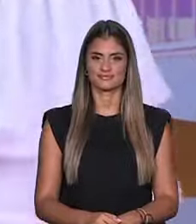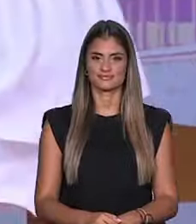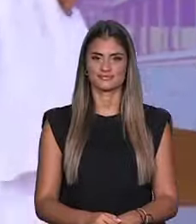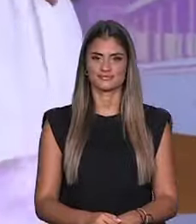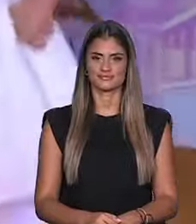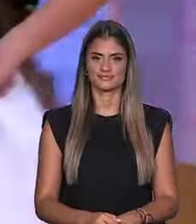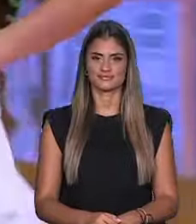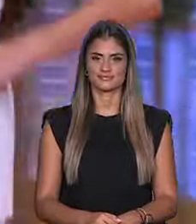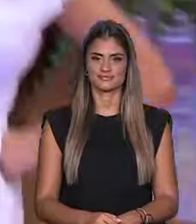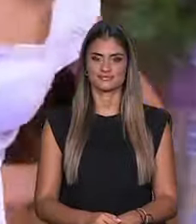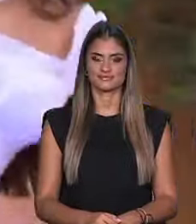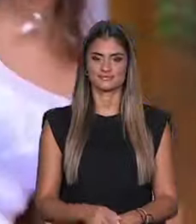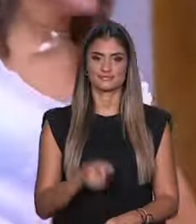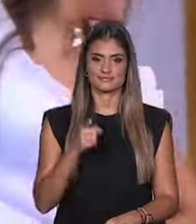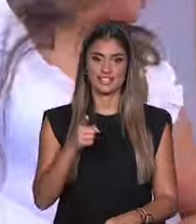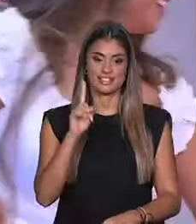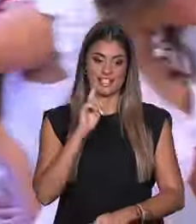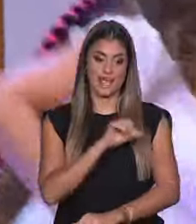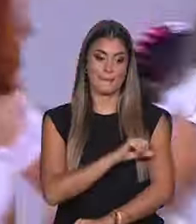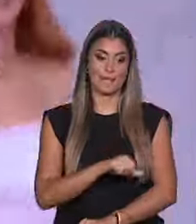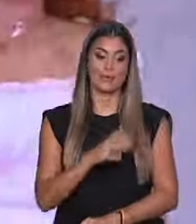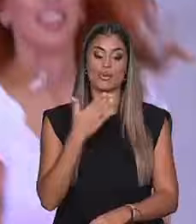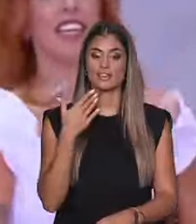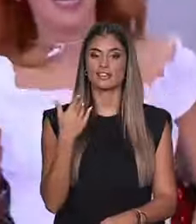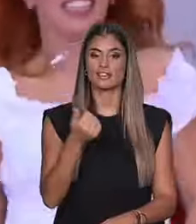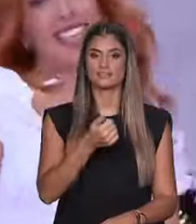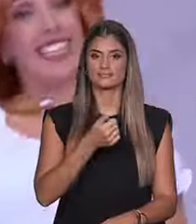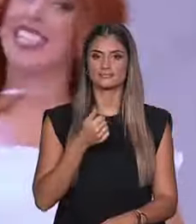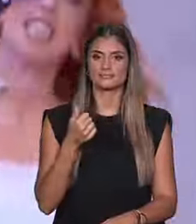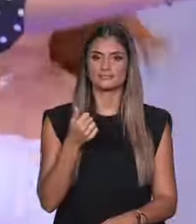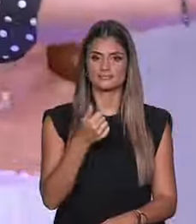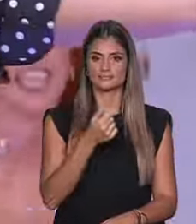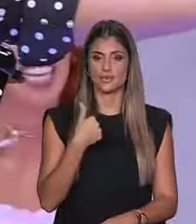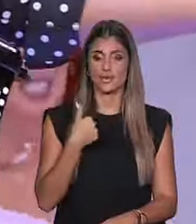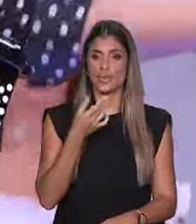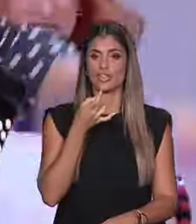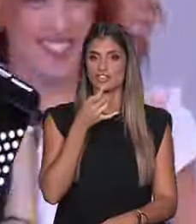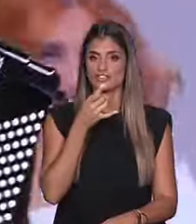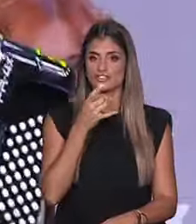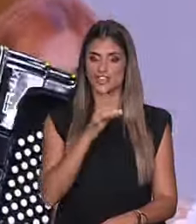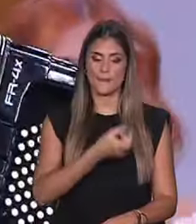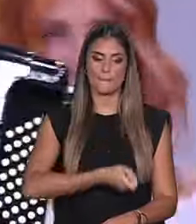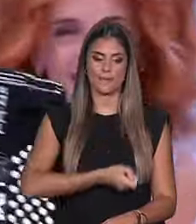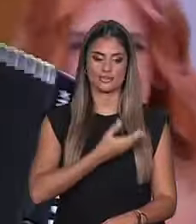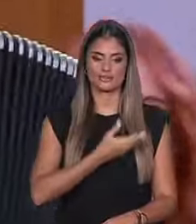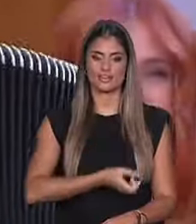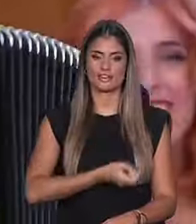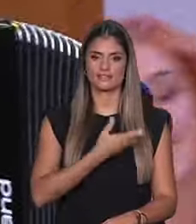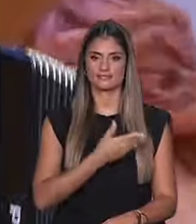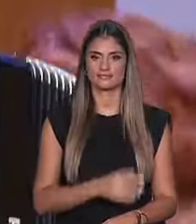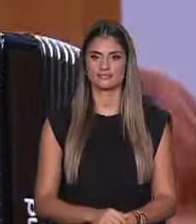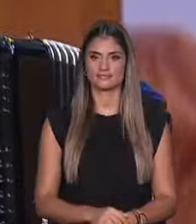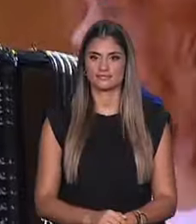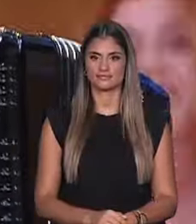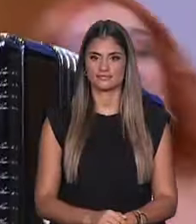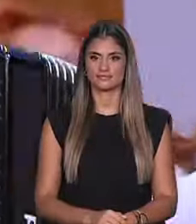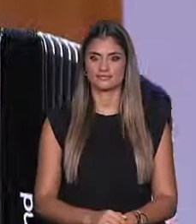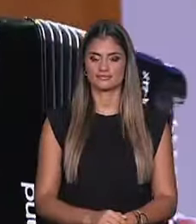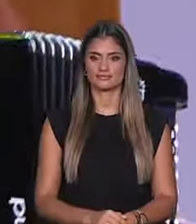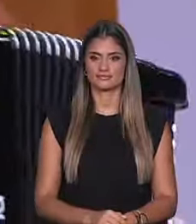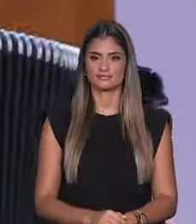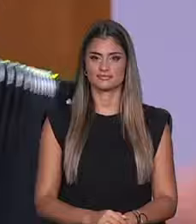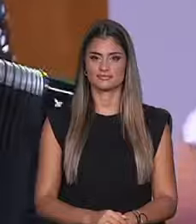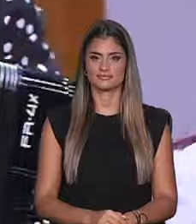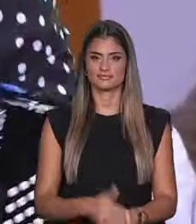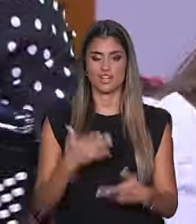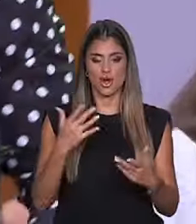Por essa chiquita bonita deixei-me apaixonar, e agora